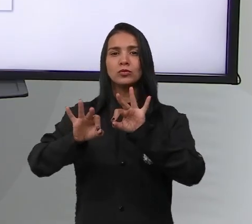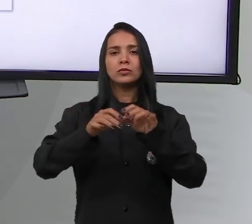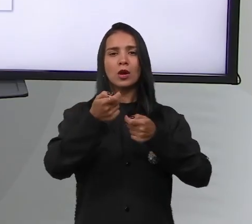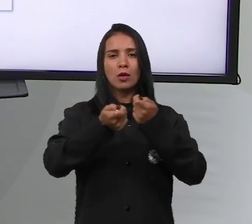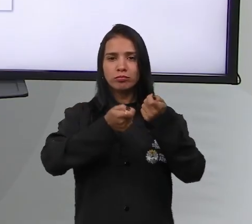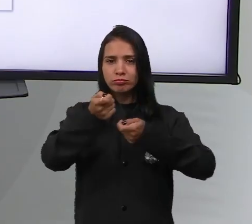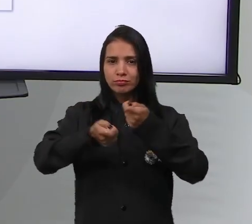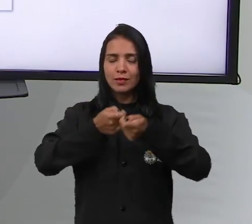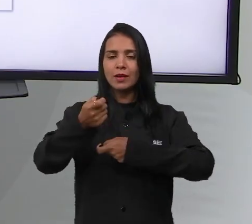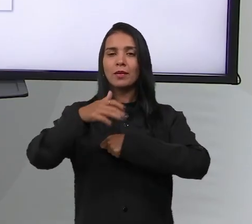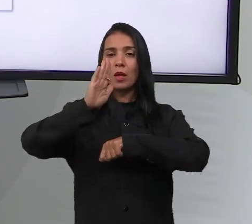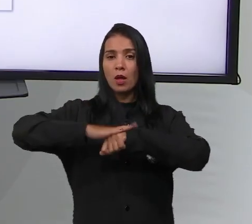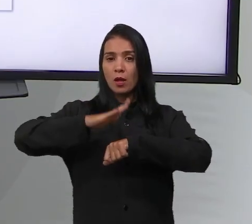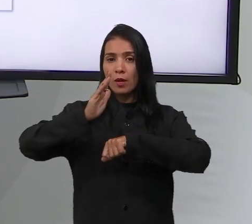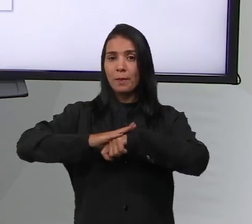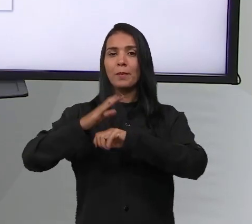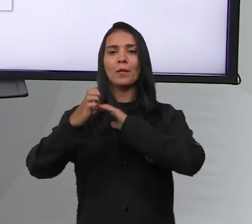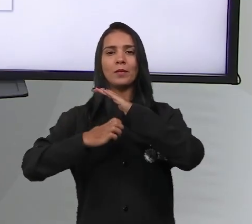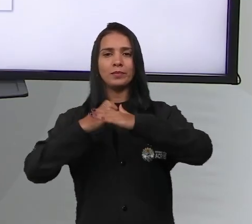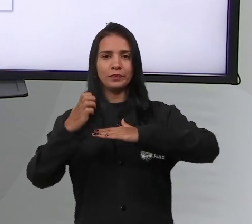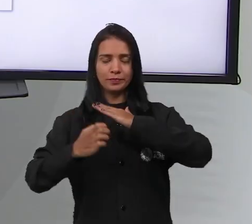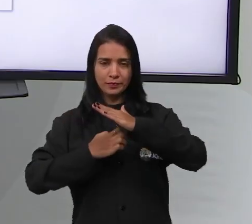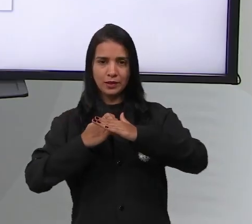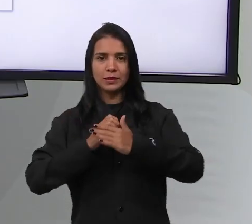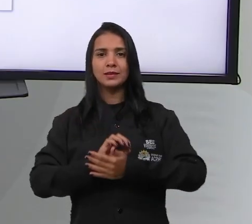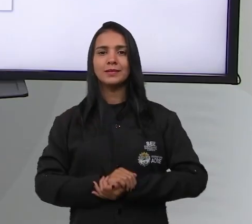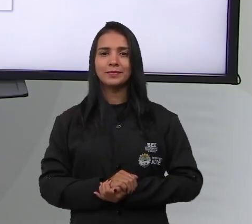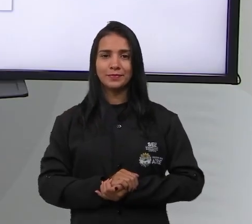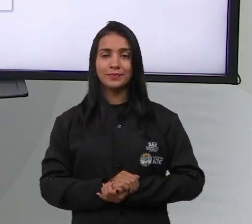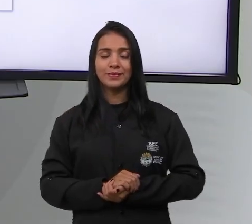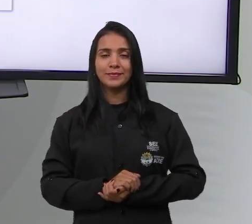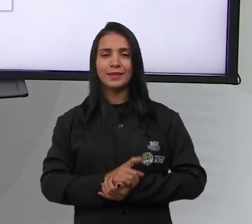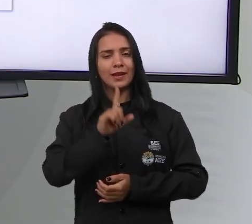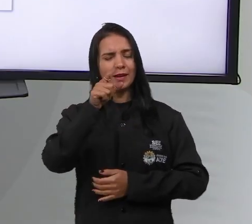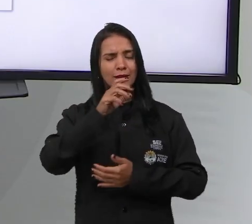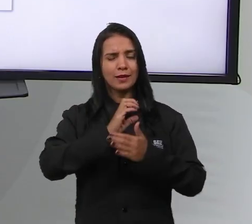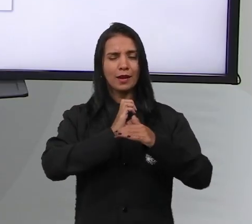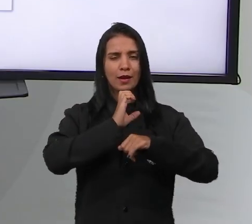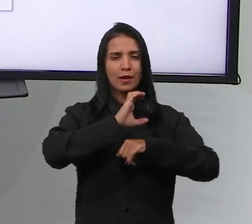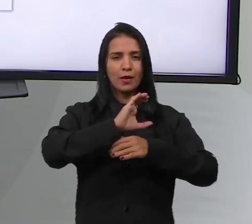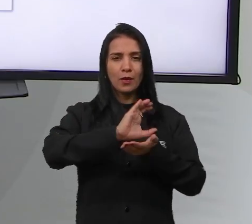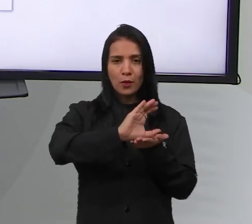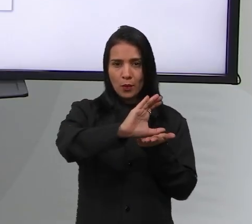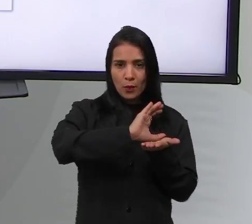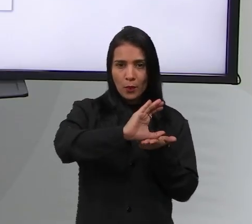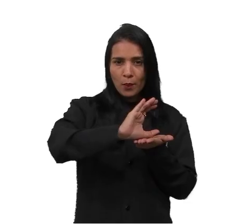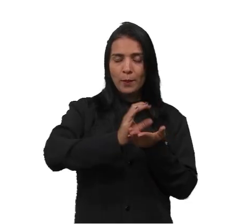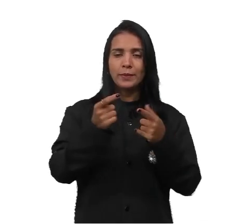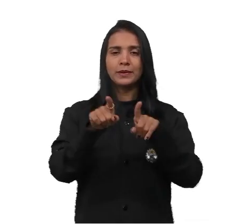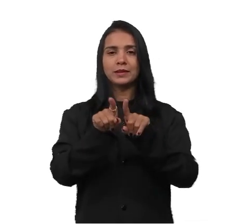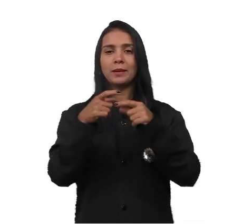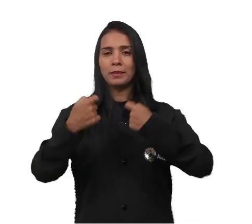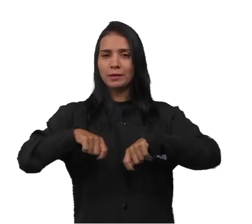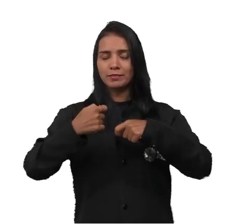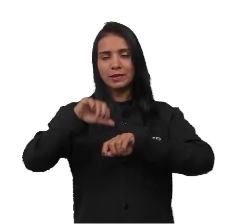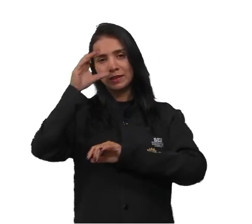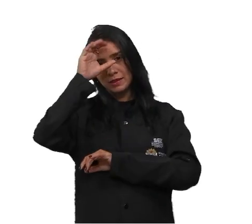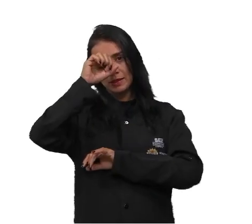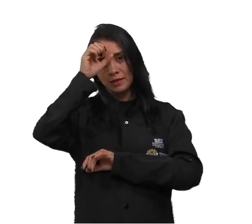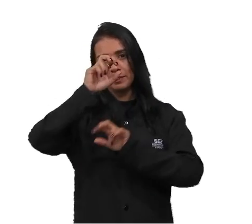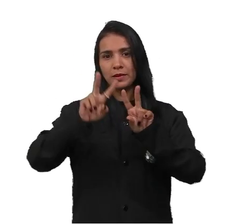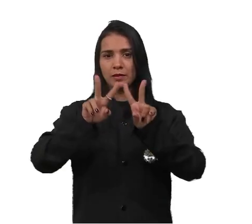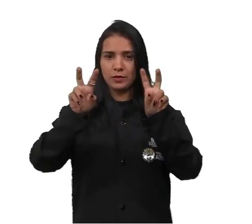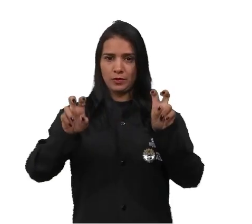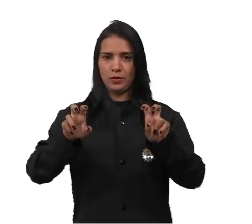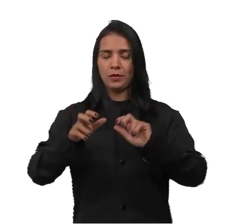os seus negócios, no caso, os seus empreendimentos. Vamos retomar aqui na imagem. Então,